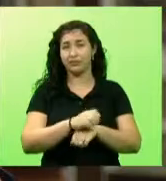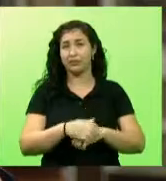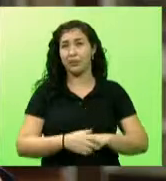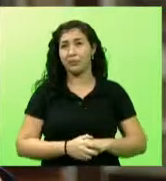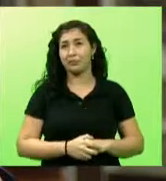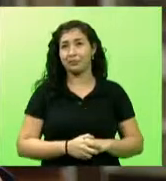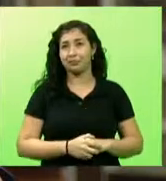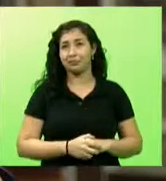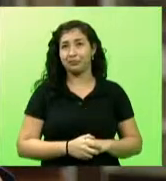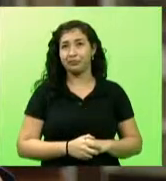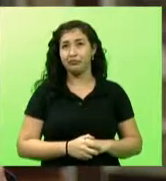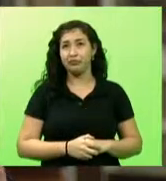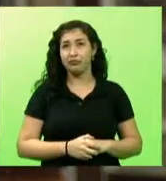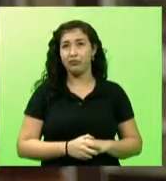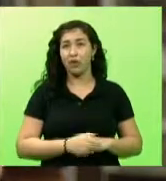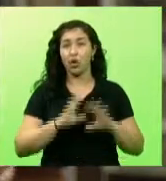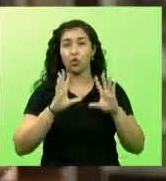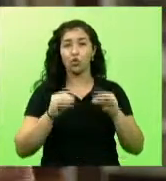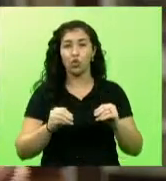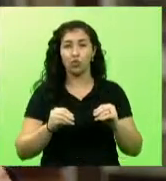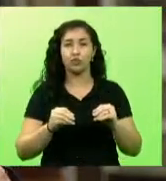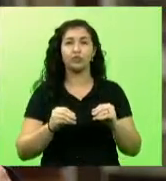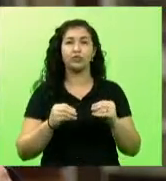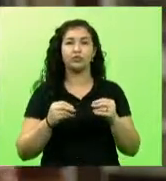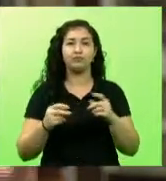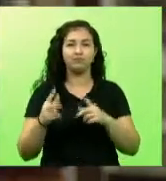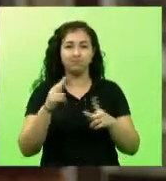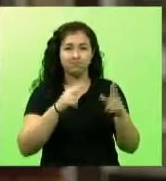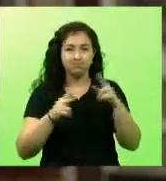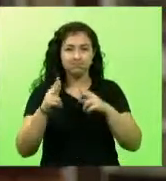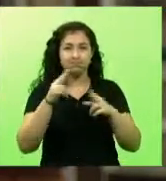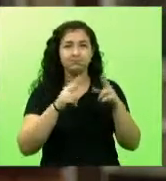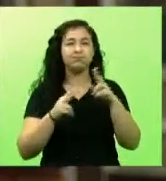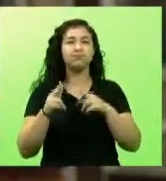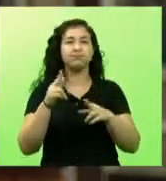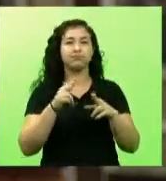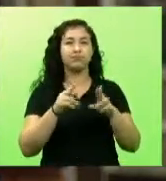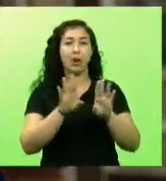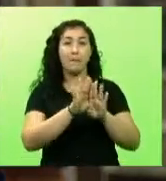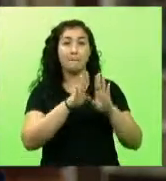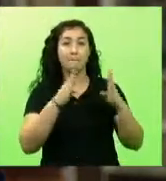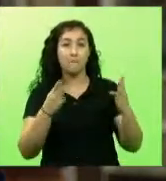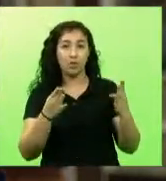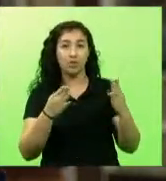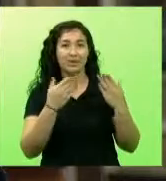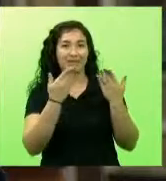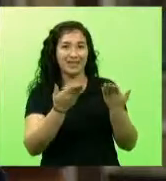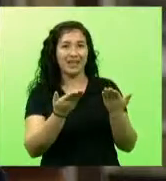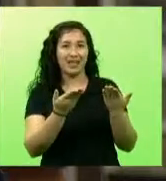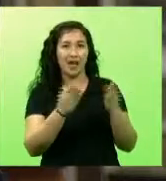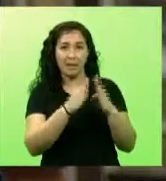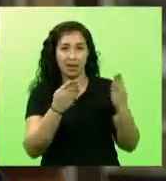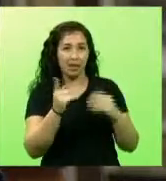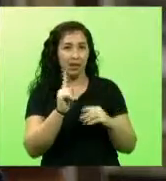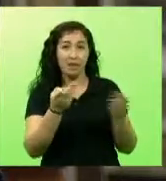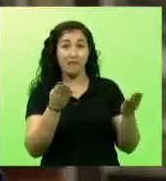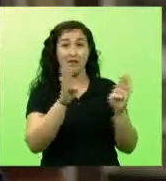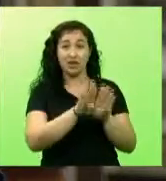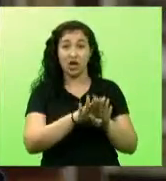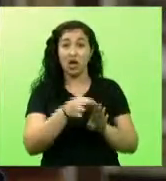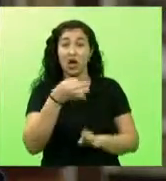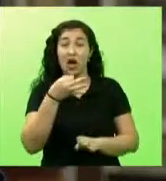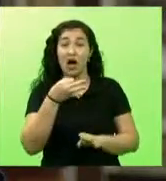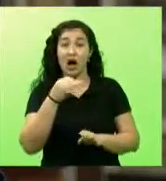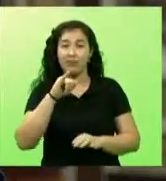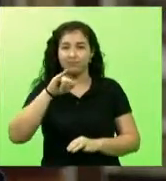pelo contrário. Todas as arestas lhe foram paradas, todas as portas lhe foram fechadas, todas as oportunidades